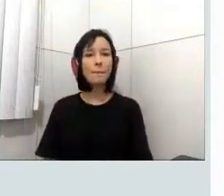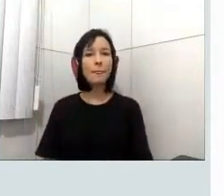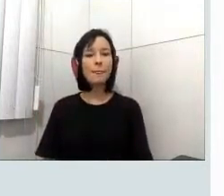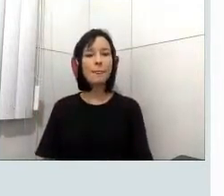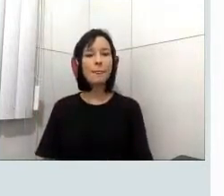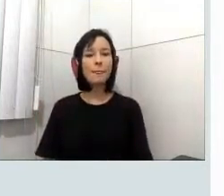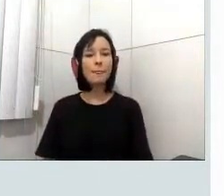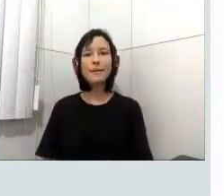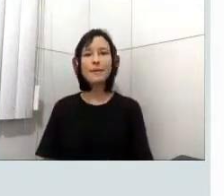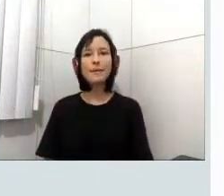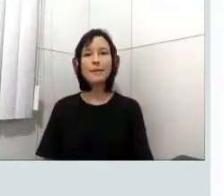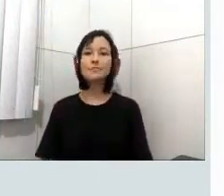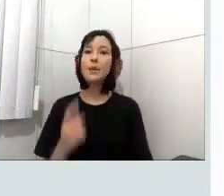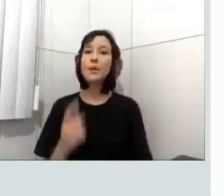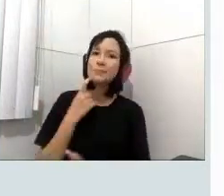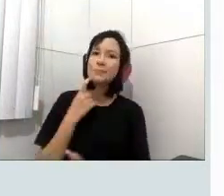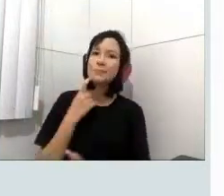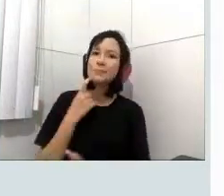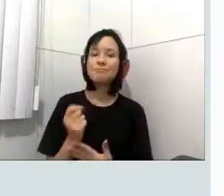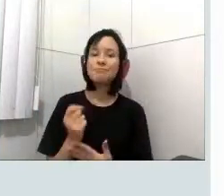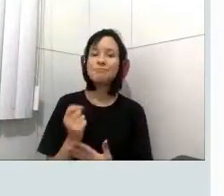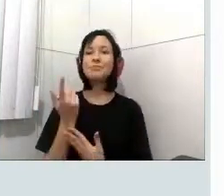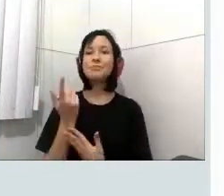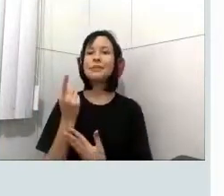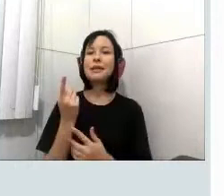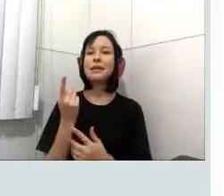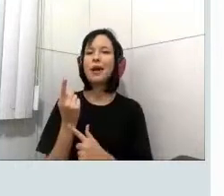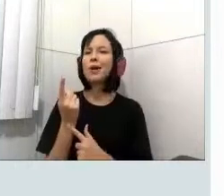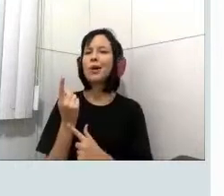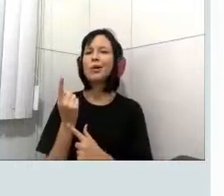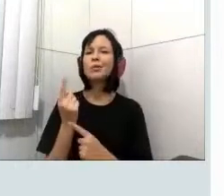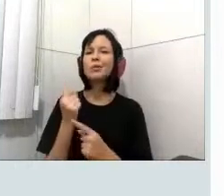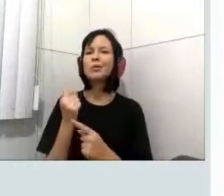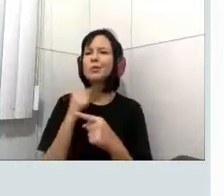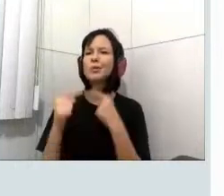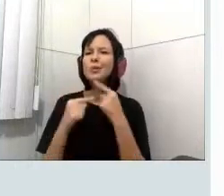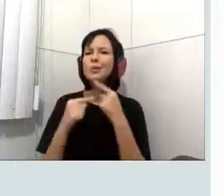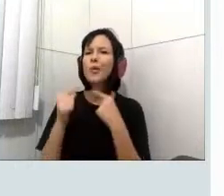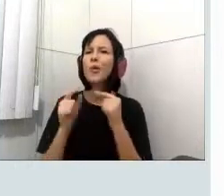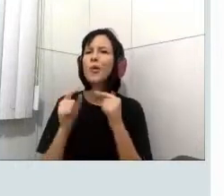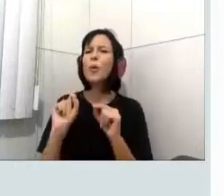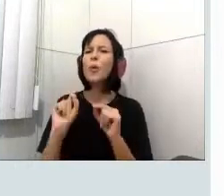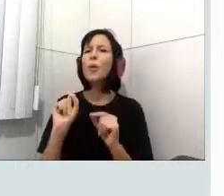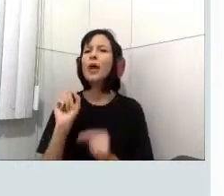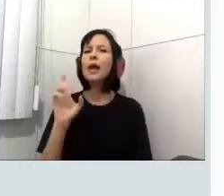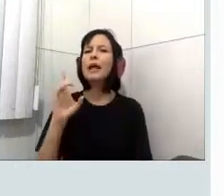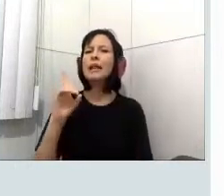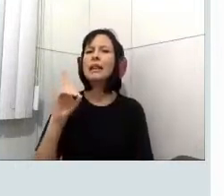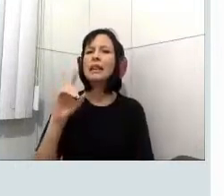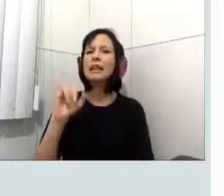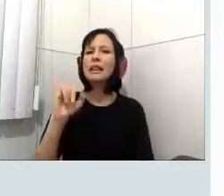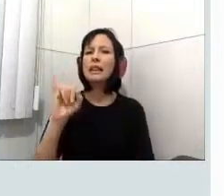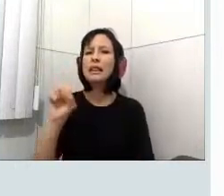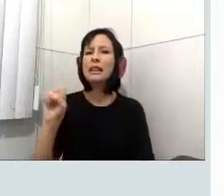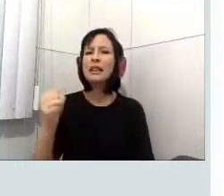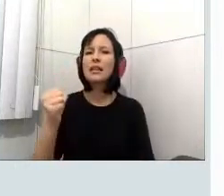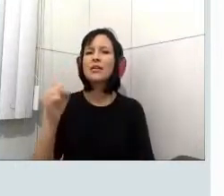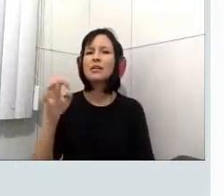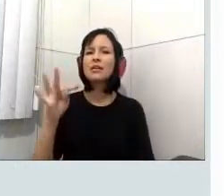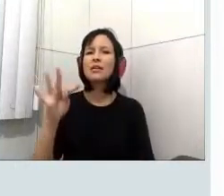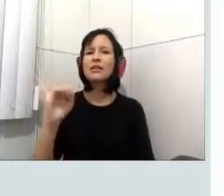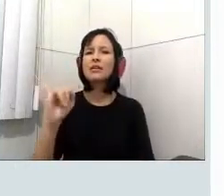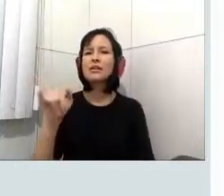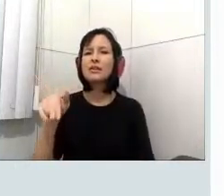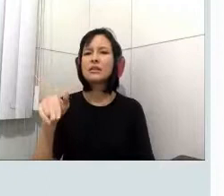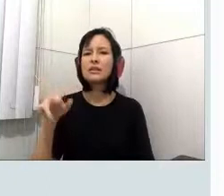Ops, então, te surgiu a dúvida do que são distintos e colineares? Você